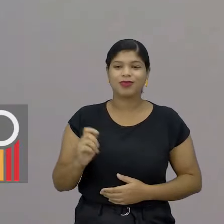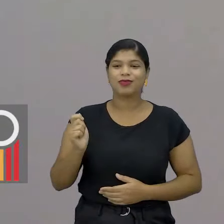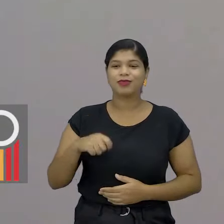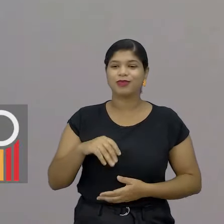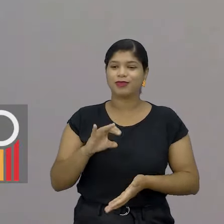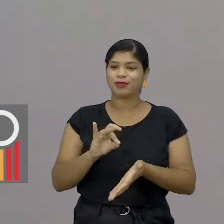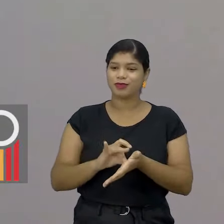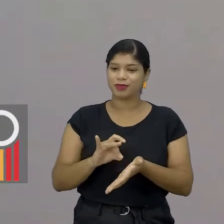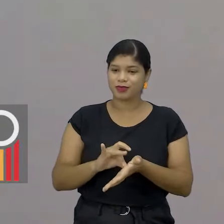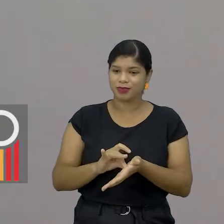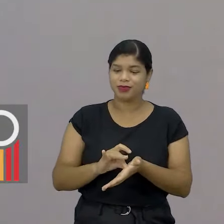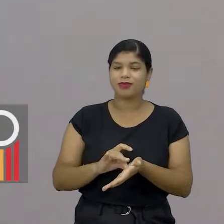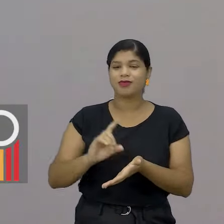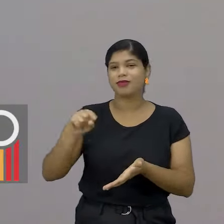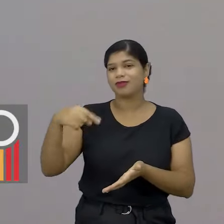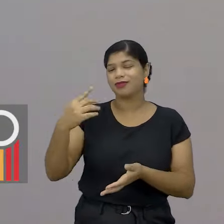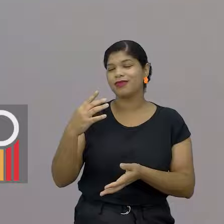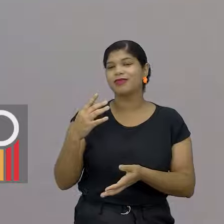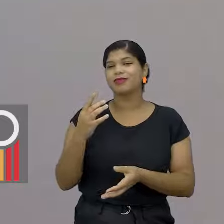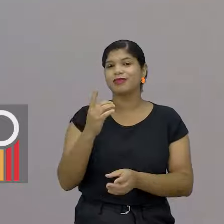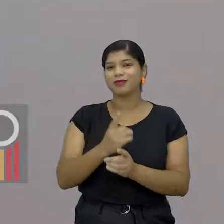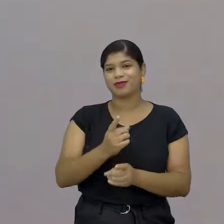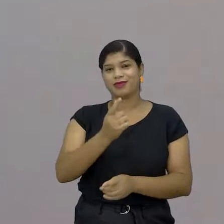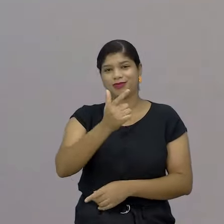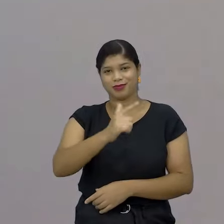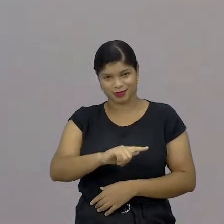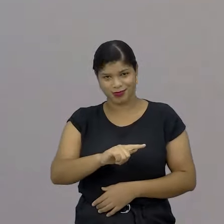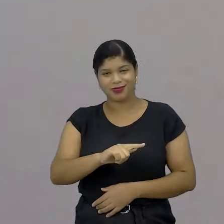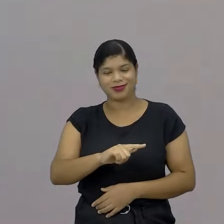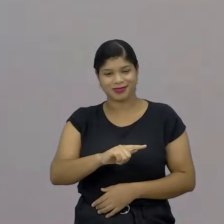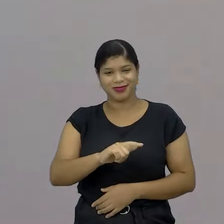possa se reencontrar aí num